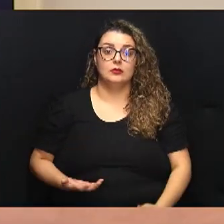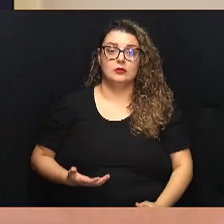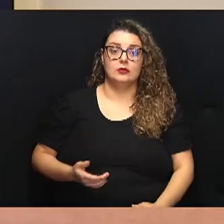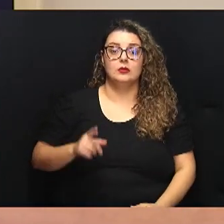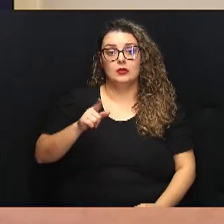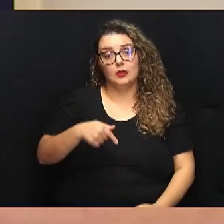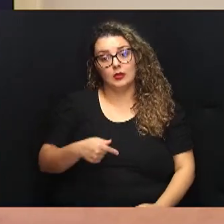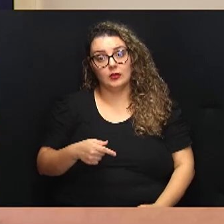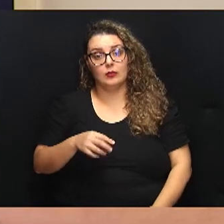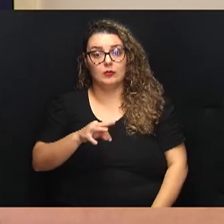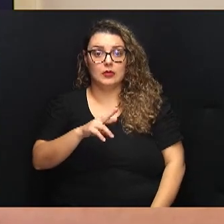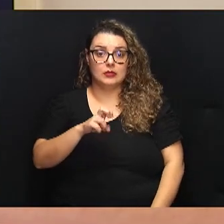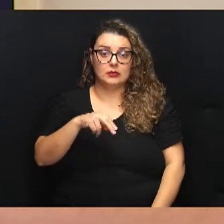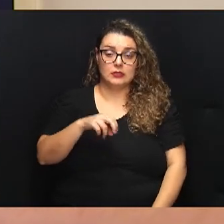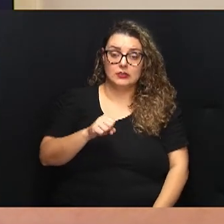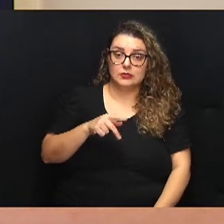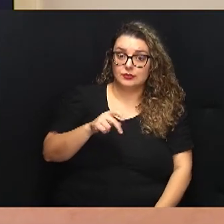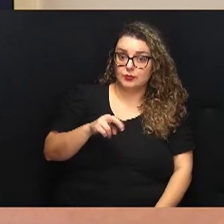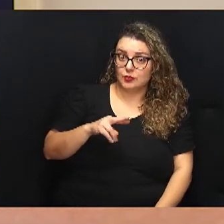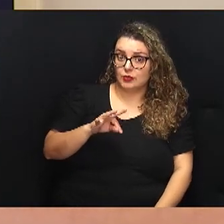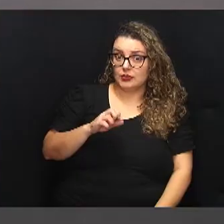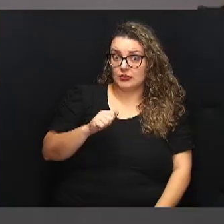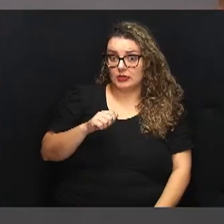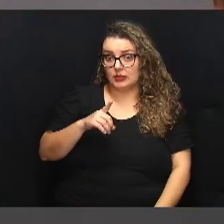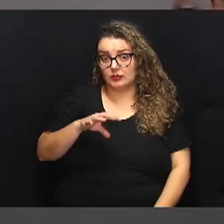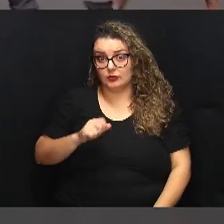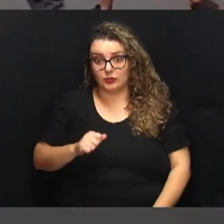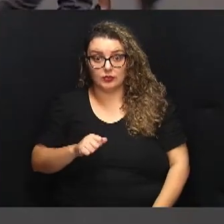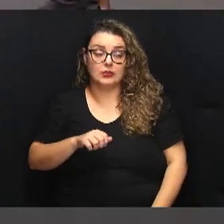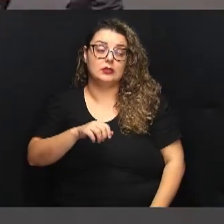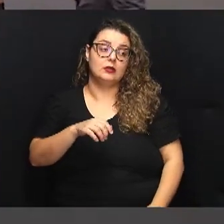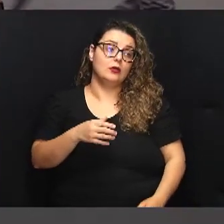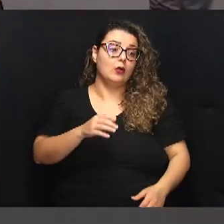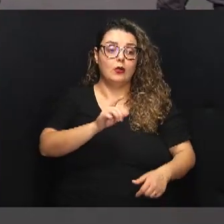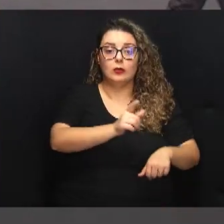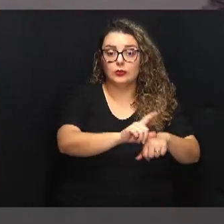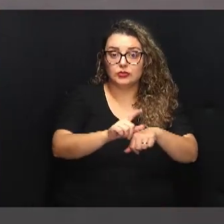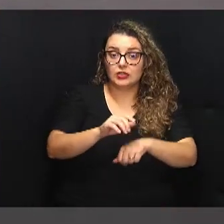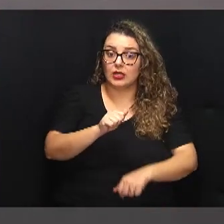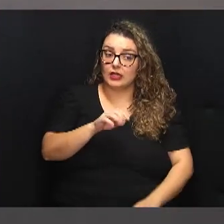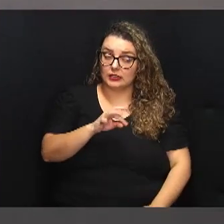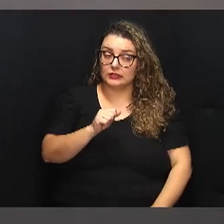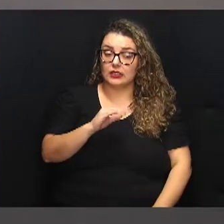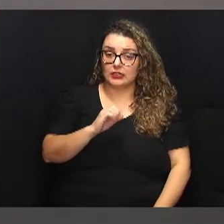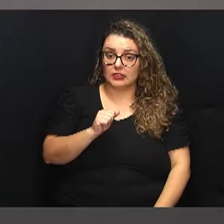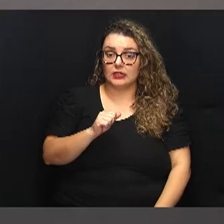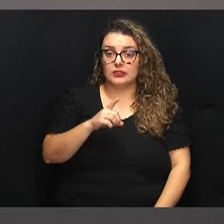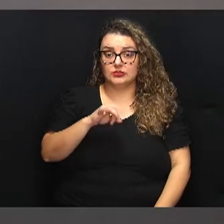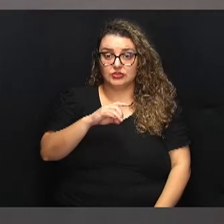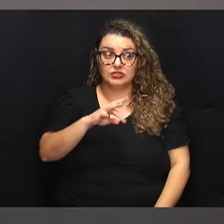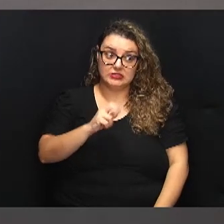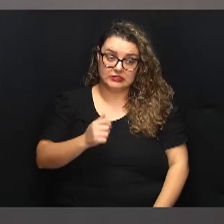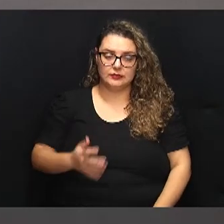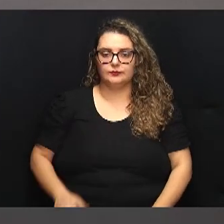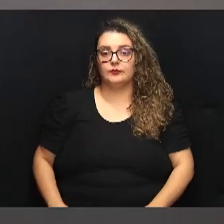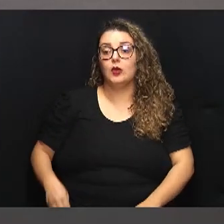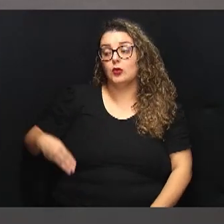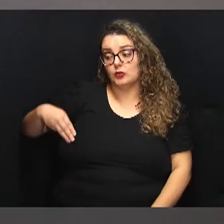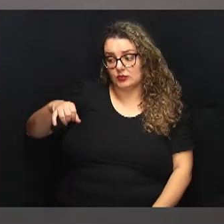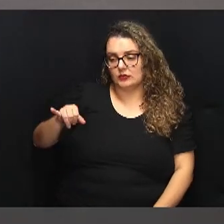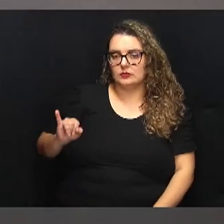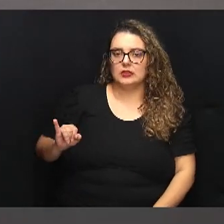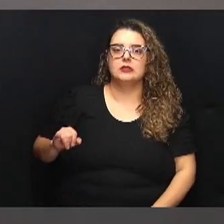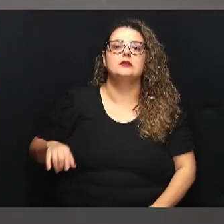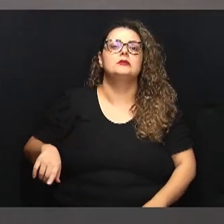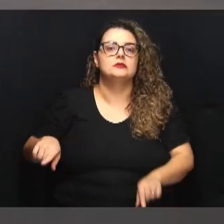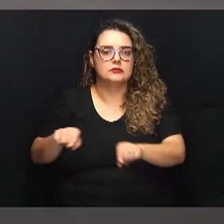é uma transportadora, um comércio atacadista. Os MEIs, os microempreendedores individuais, também poderão funcionar em